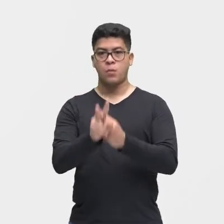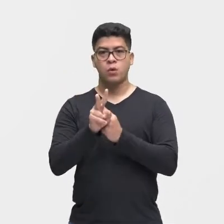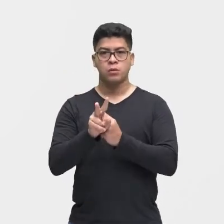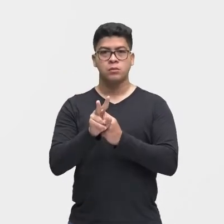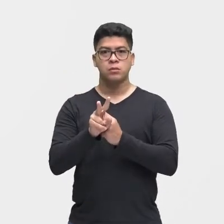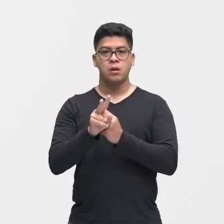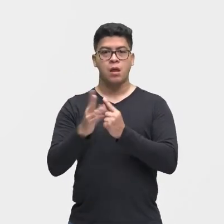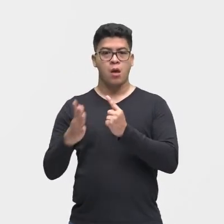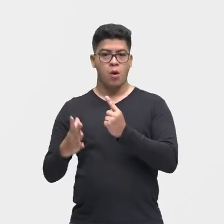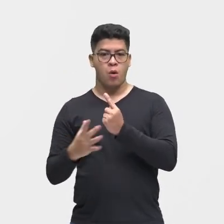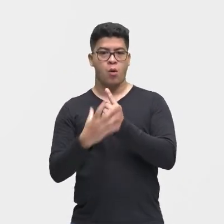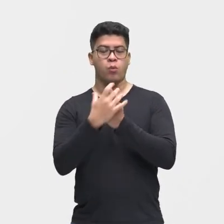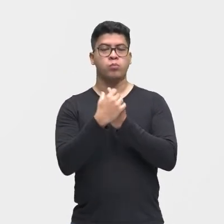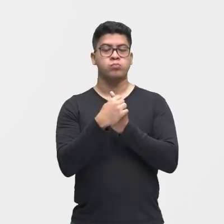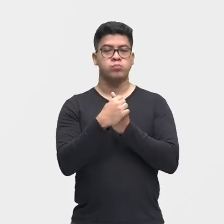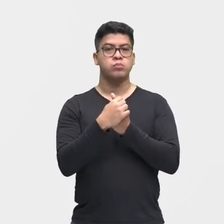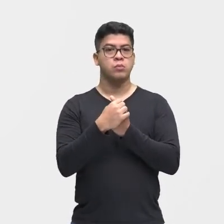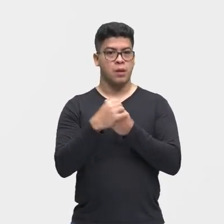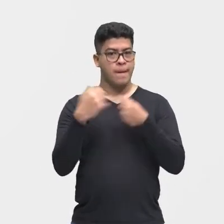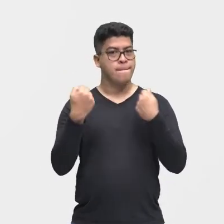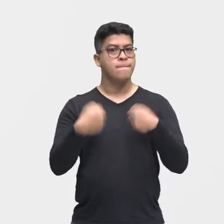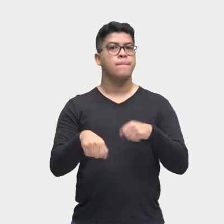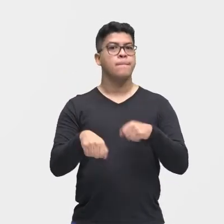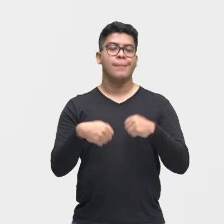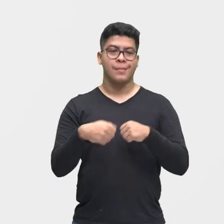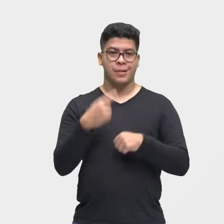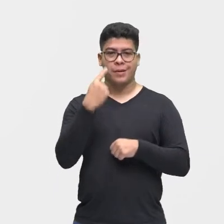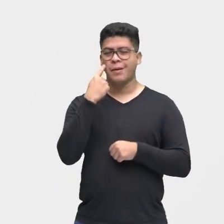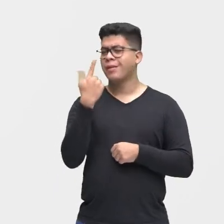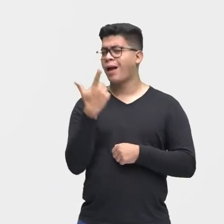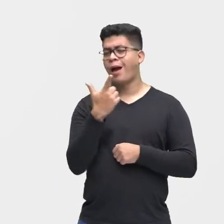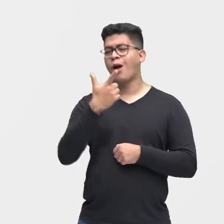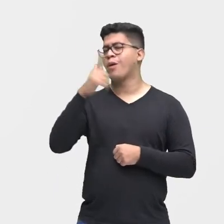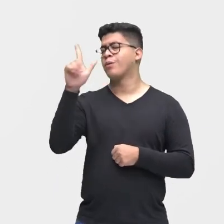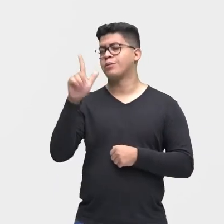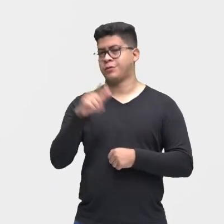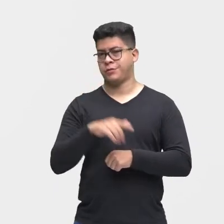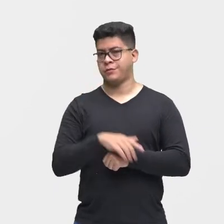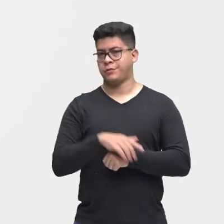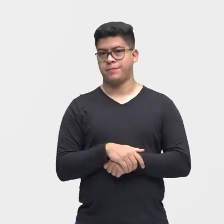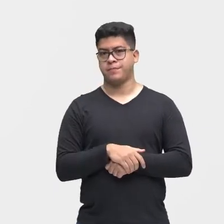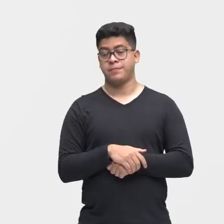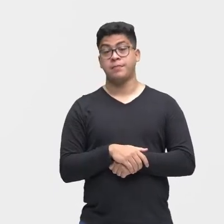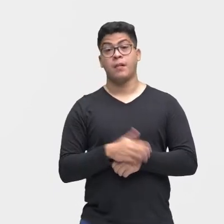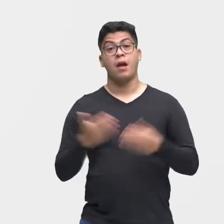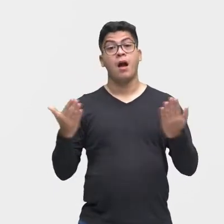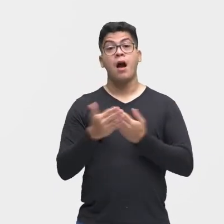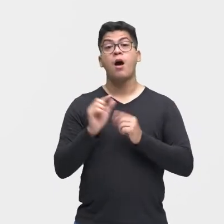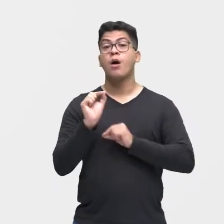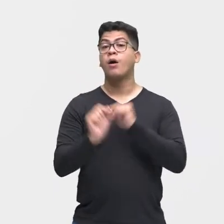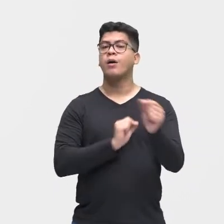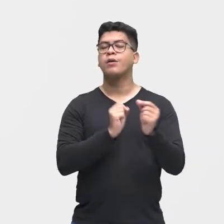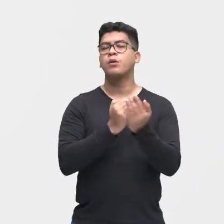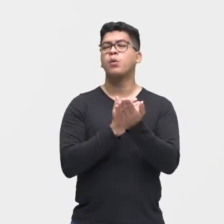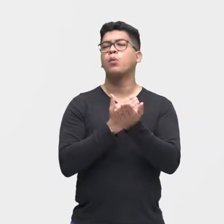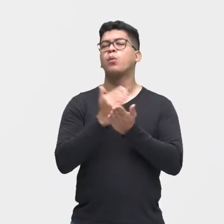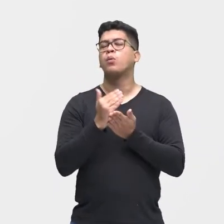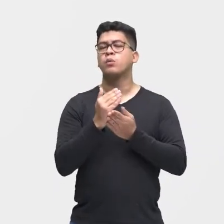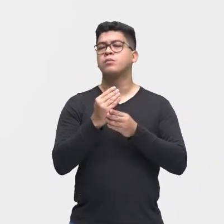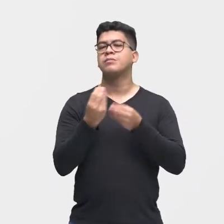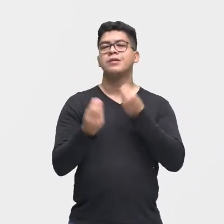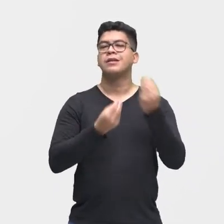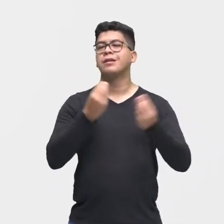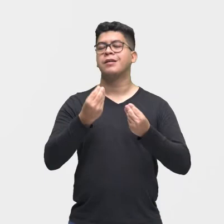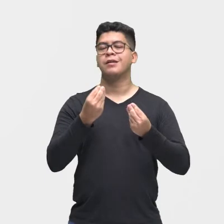algumas formas de proteger o rei que vocês vão aprender nas próximas férias Tá bom importante agora é saber como aumentar